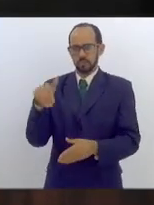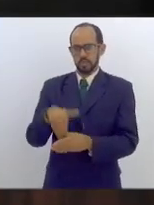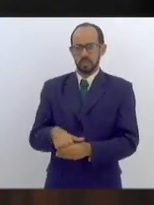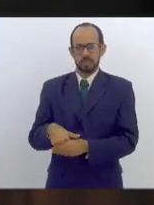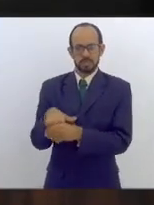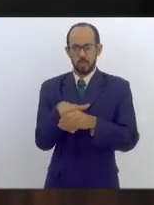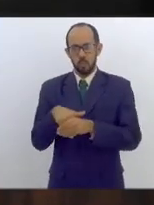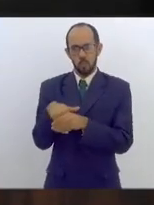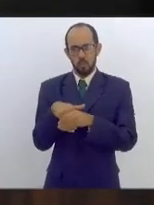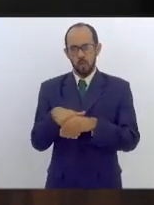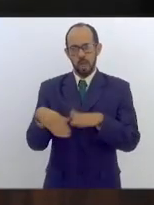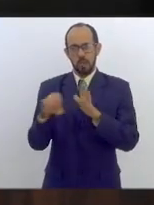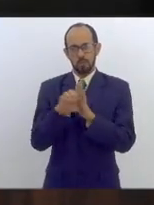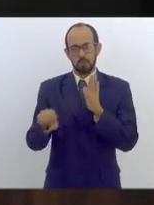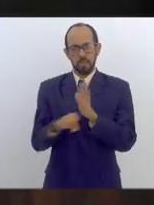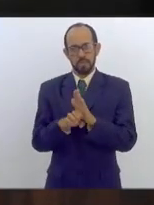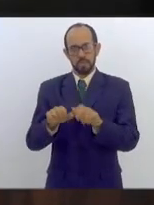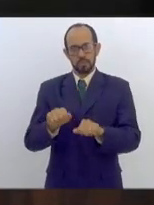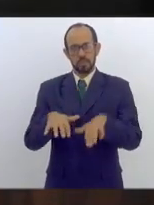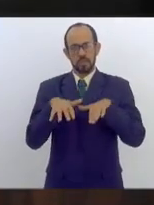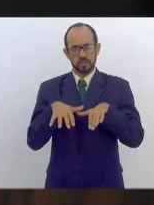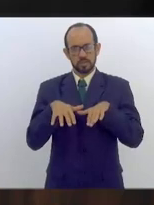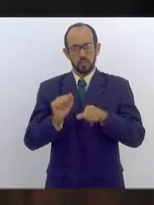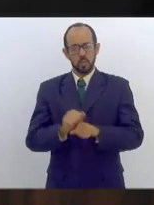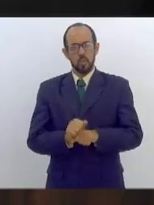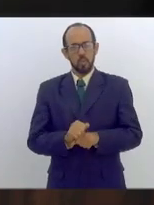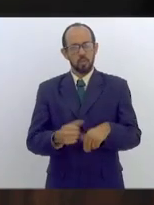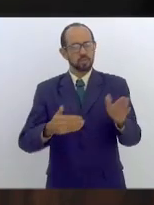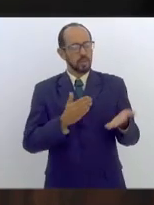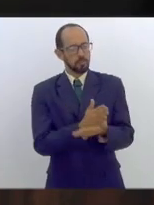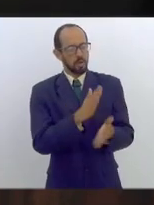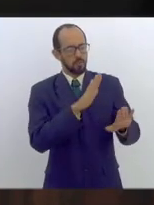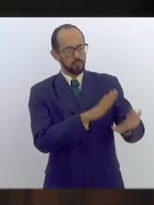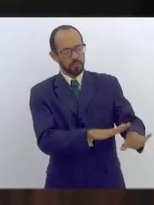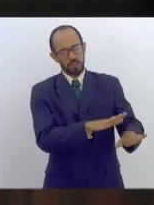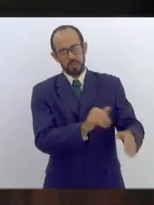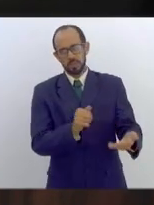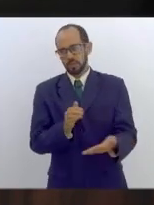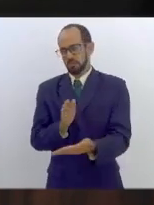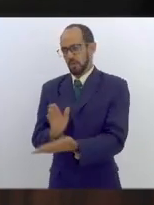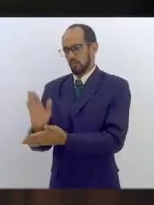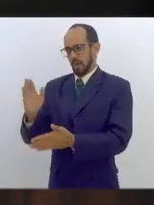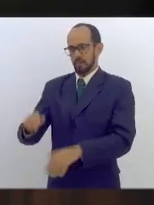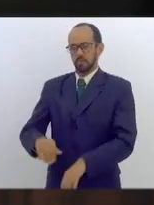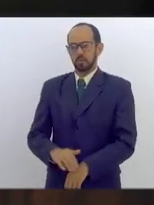votação, a emenda de redação. Os senhores que aprovam, permaneçam como estão. Aprovado